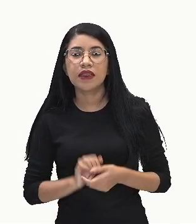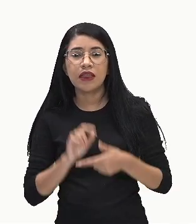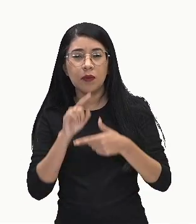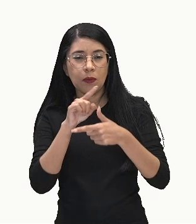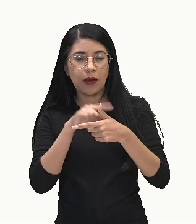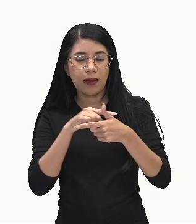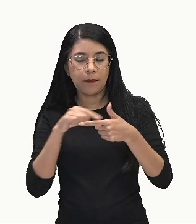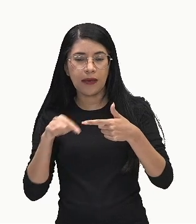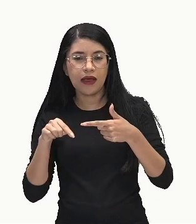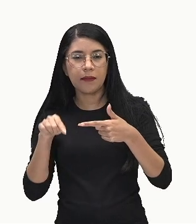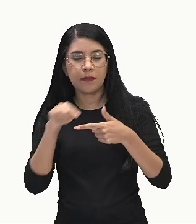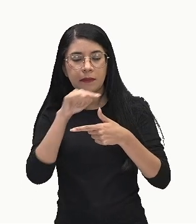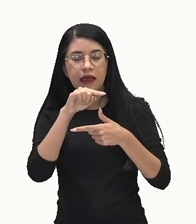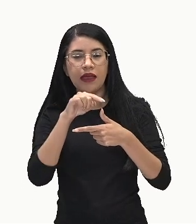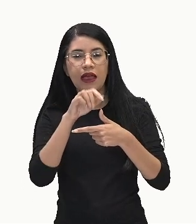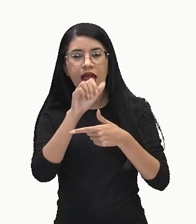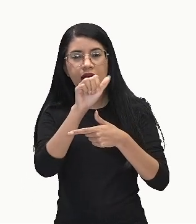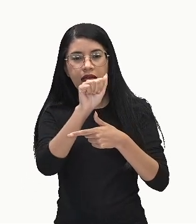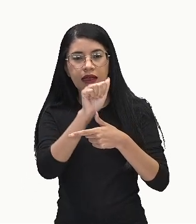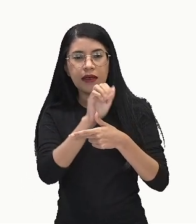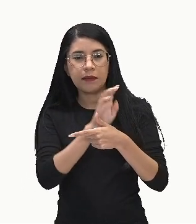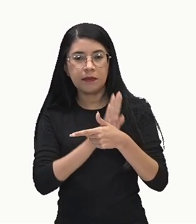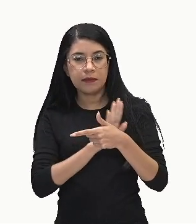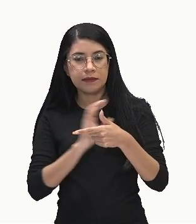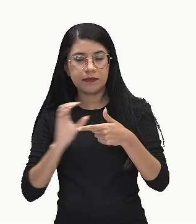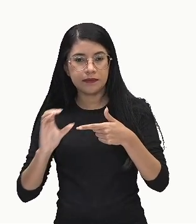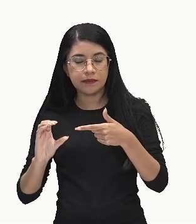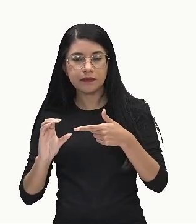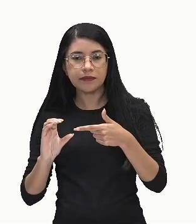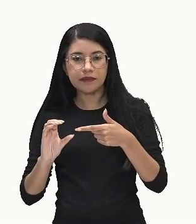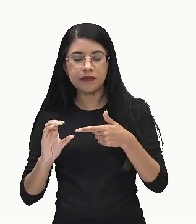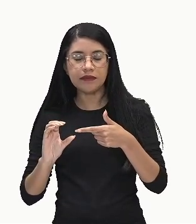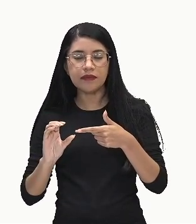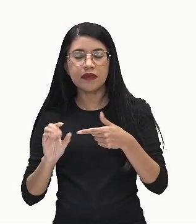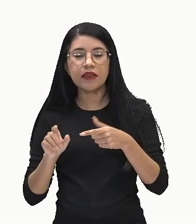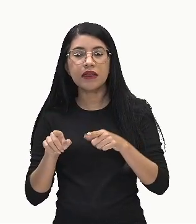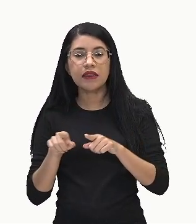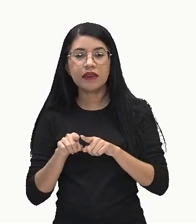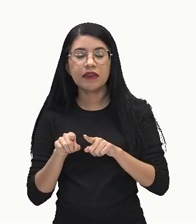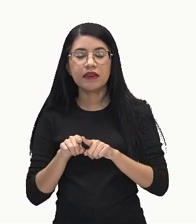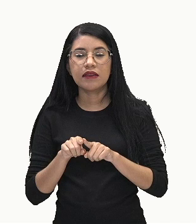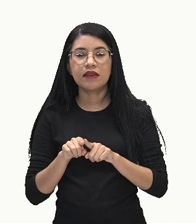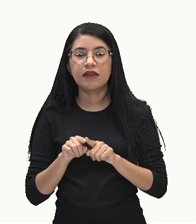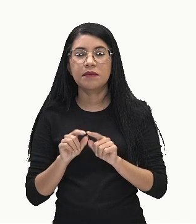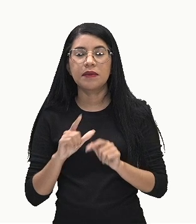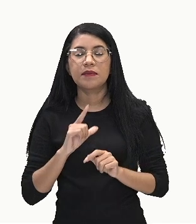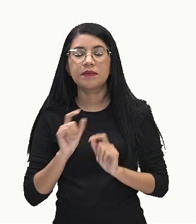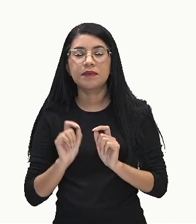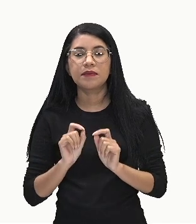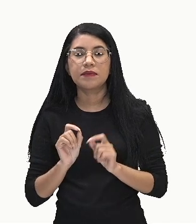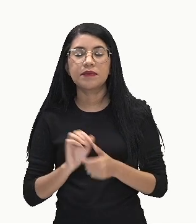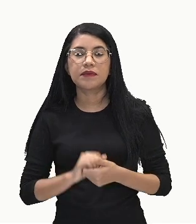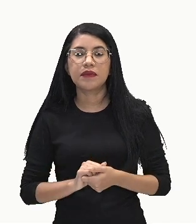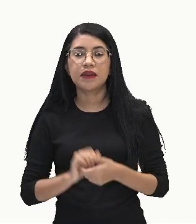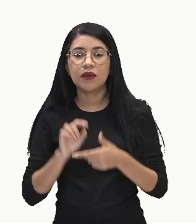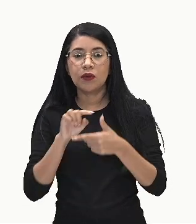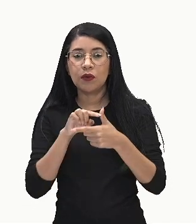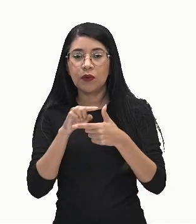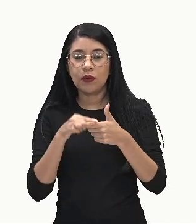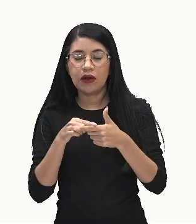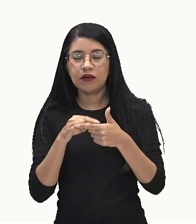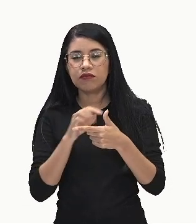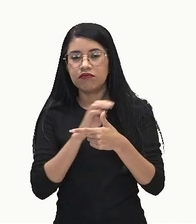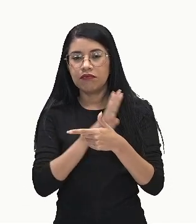B e o lado A, tá? Tenho os lados, eu tenho os seus ângulos,